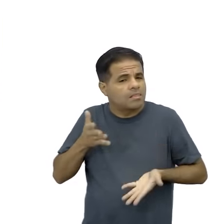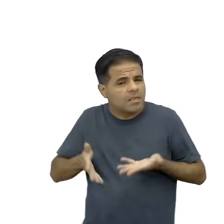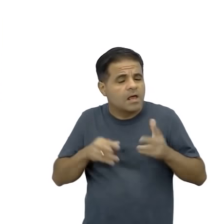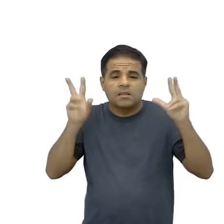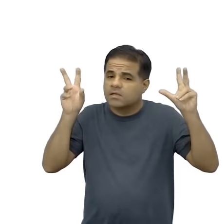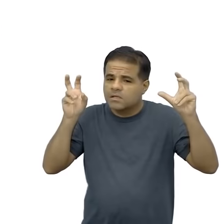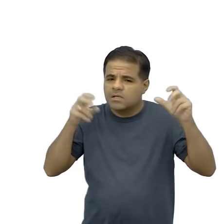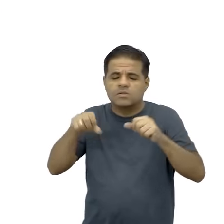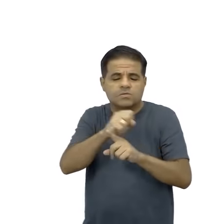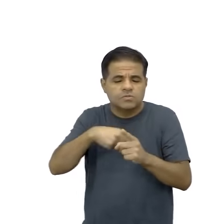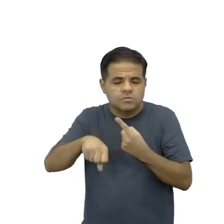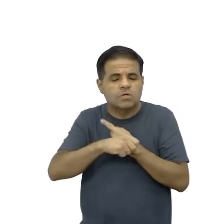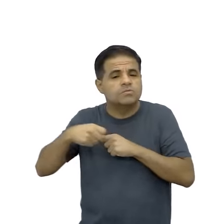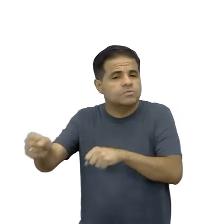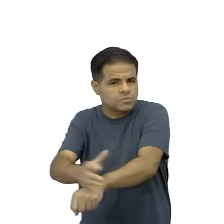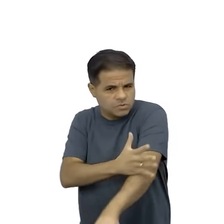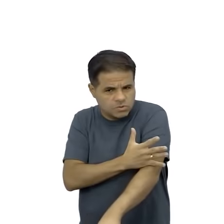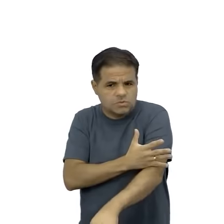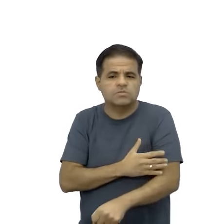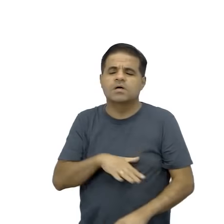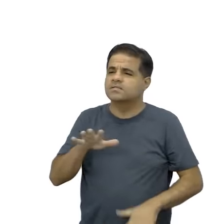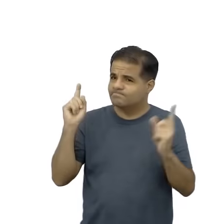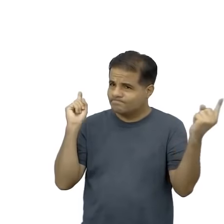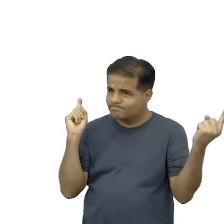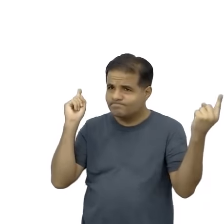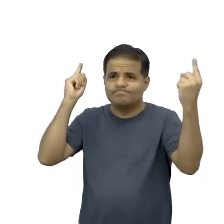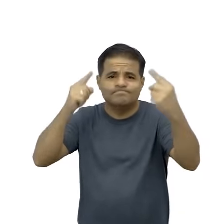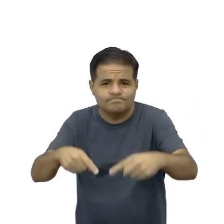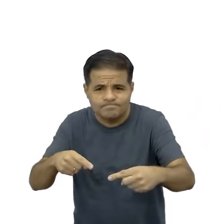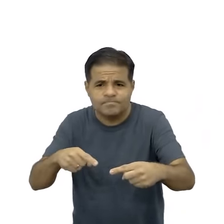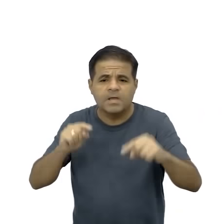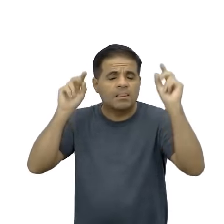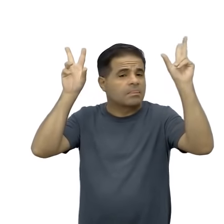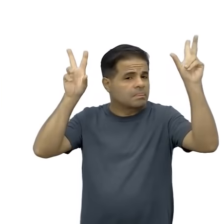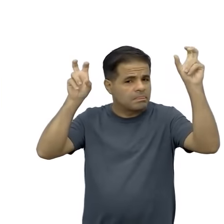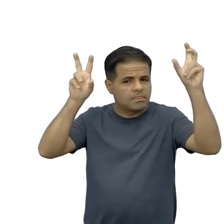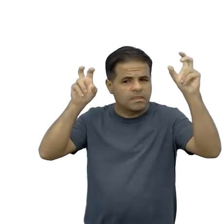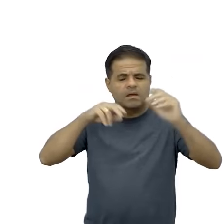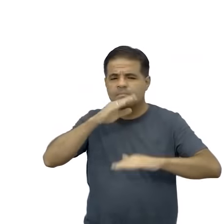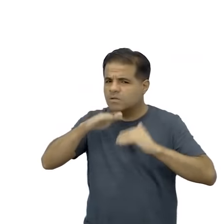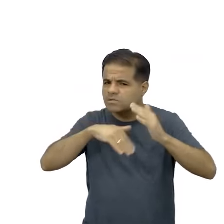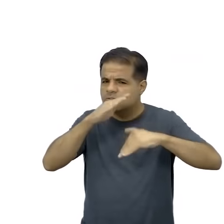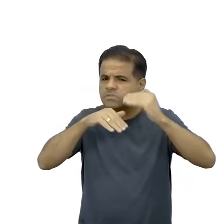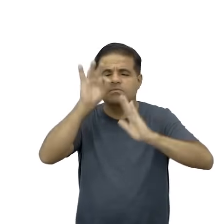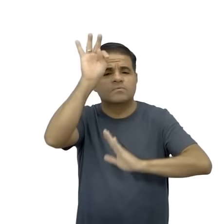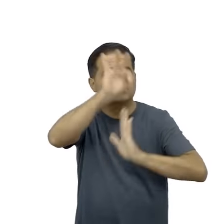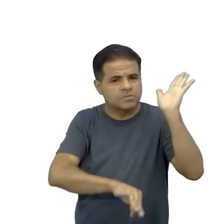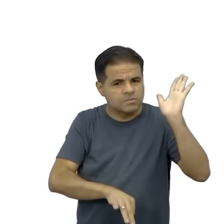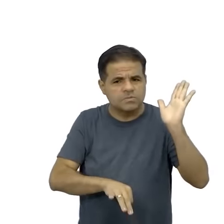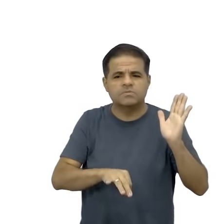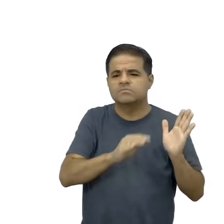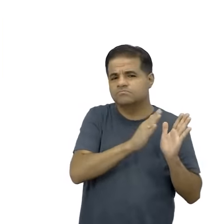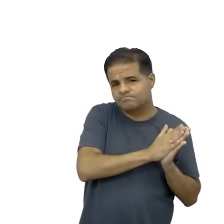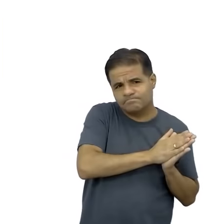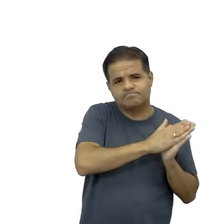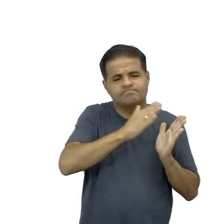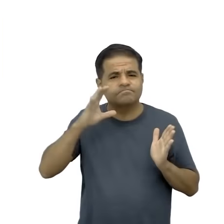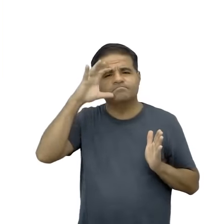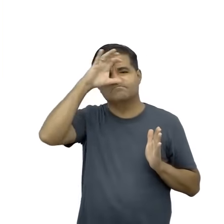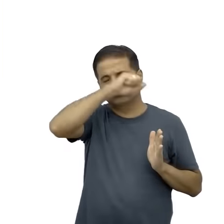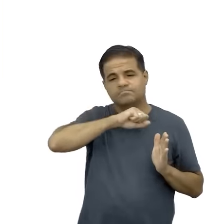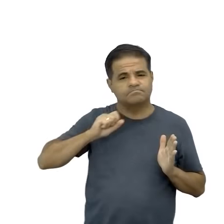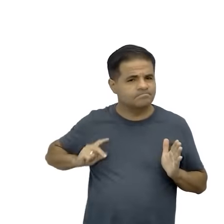questões socioemocionais também, muitas vezes nós nos deparamos com, e até os temas, né, que envolvem os textos que estão ali no Aprender Sempre,